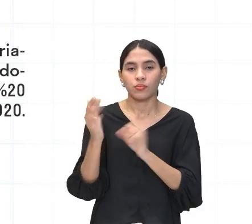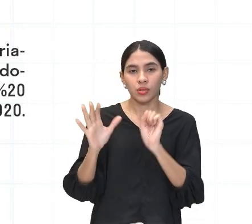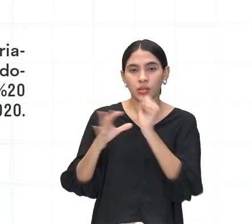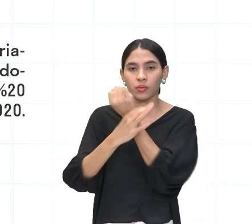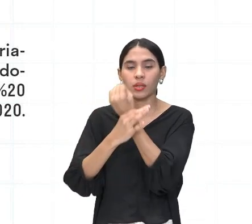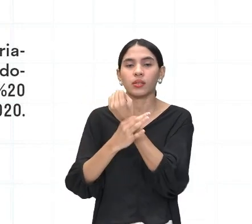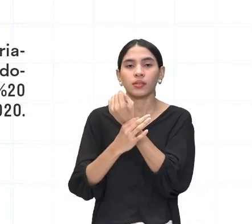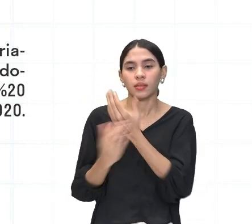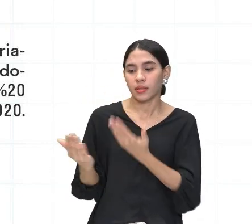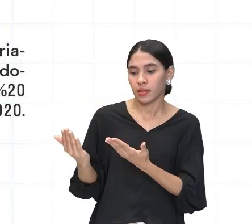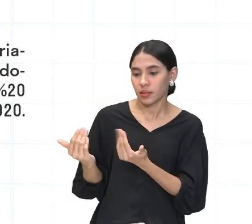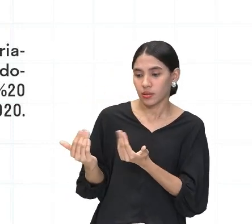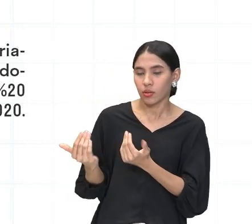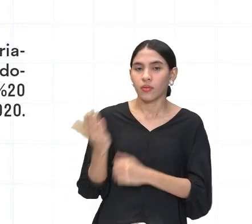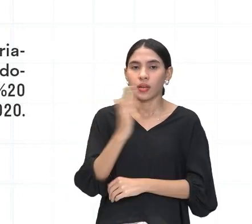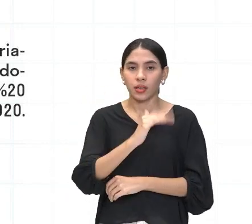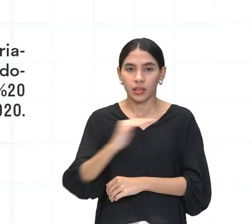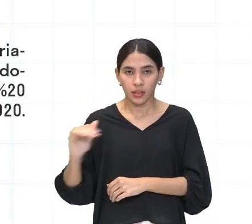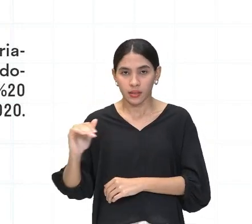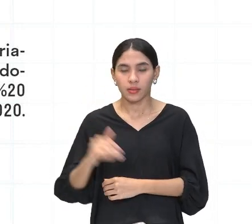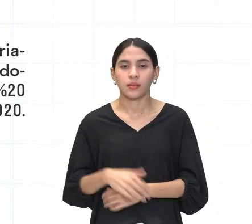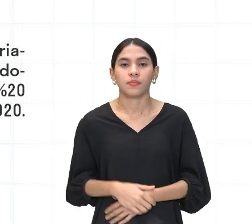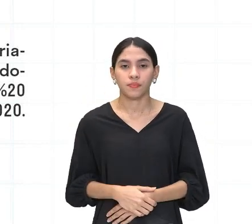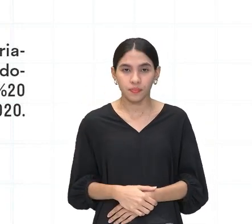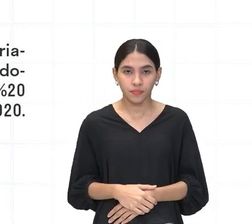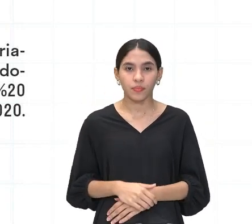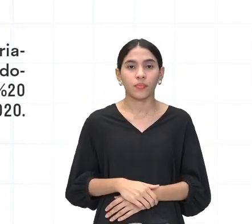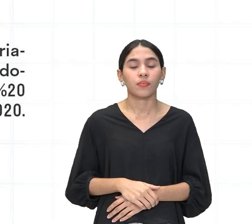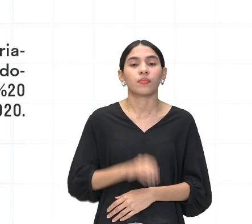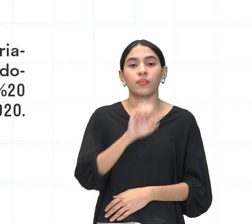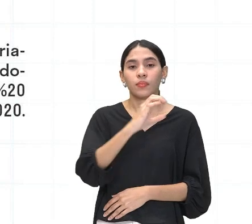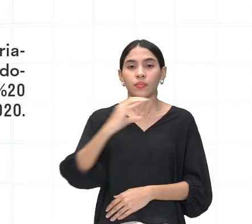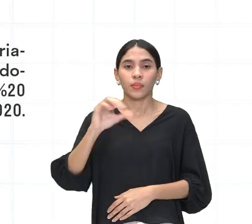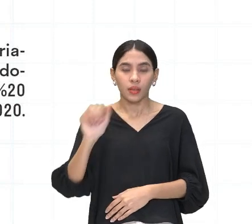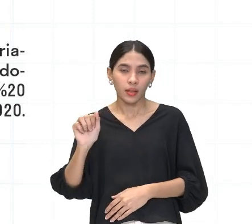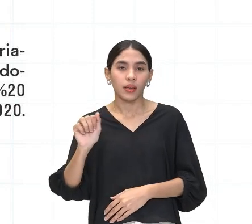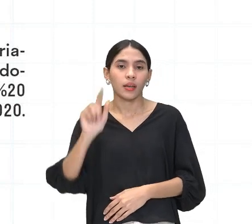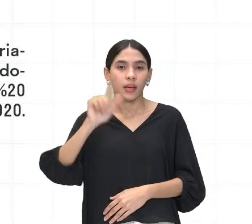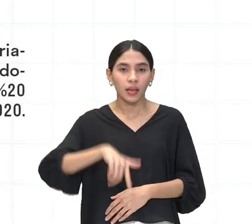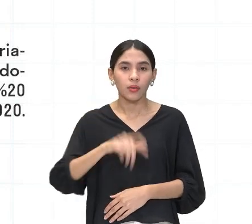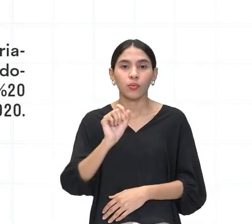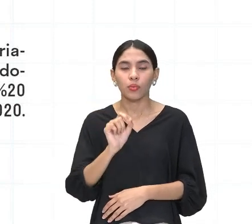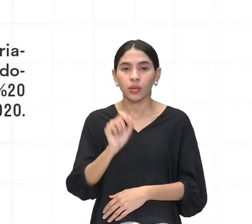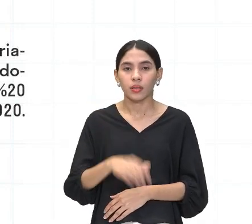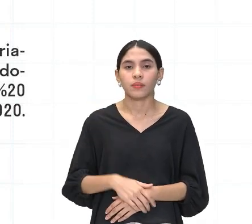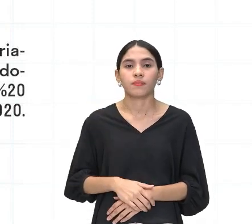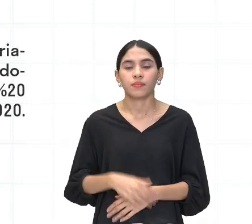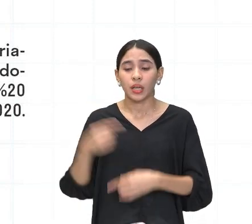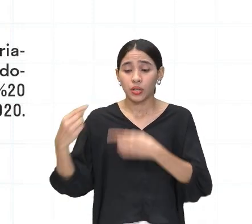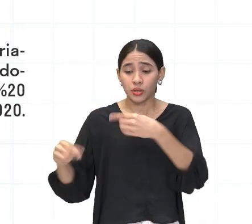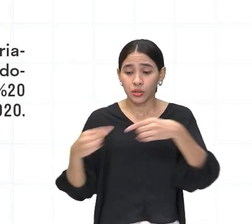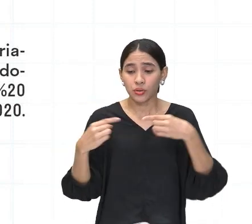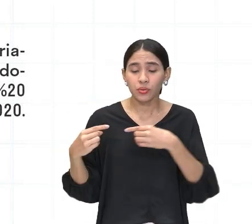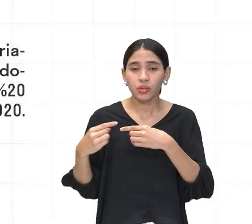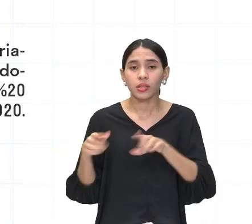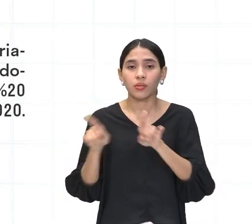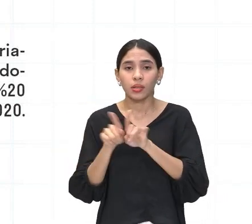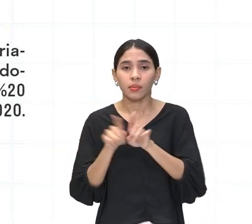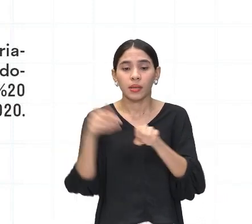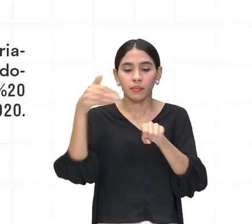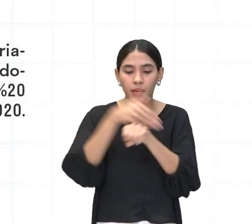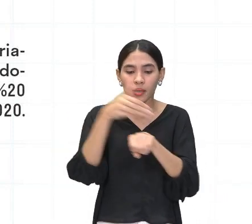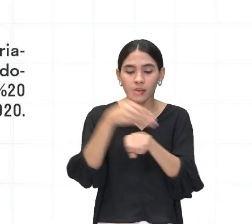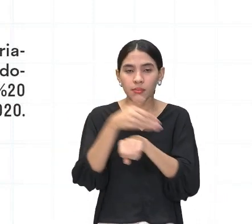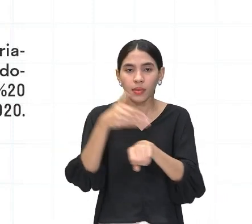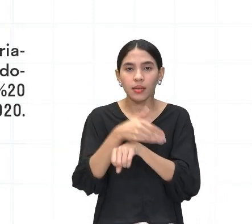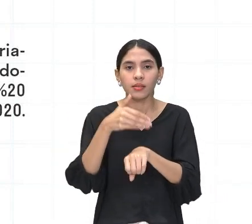criança e ao adolescente, né? Então, o ECA, o resultado da articulação e da participação dos